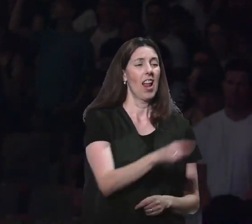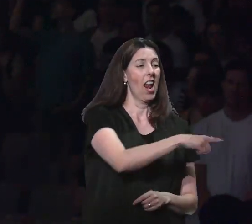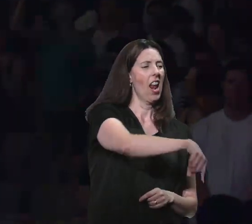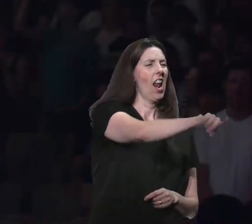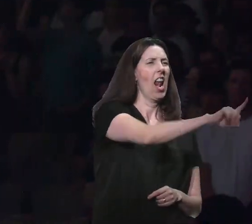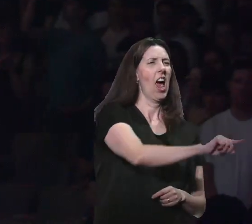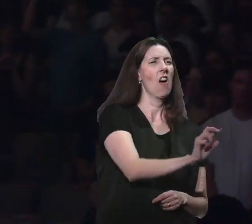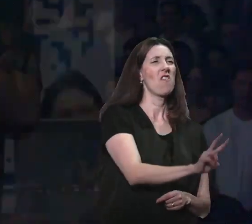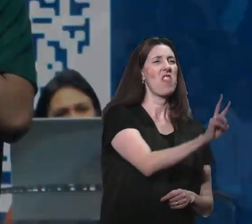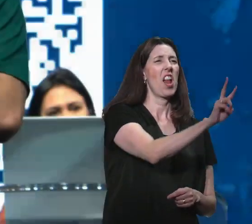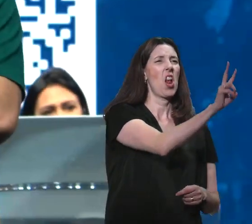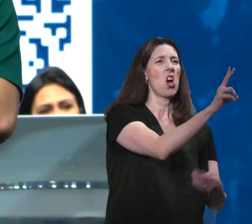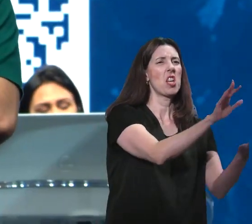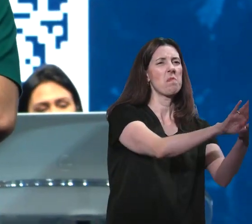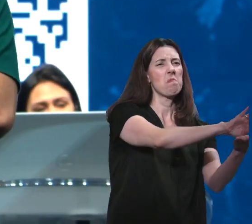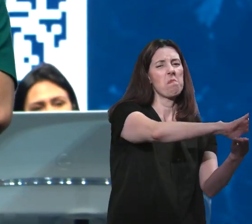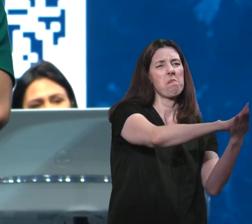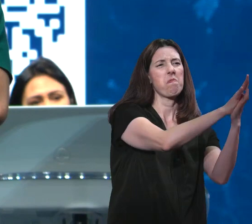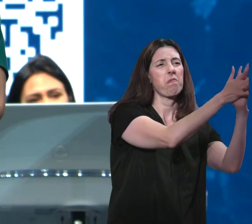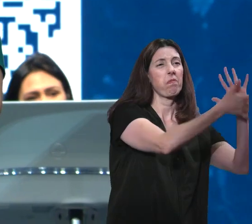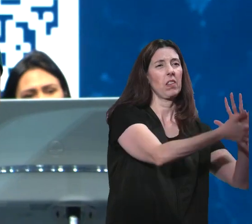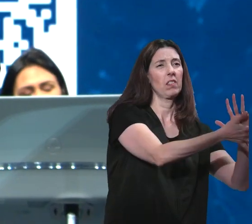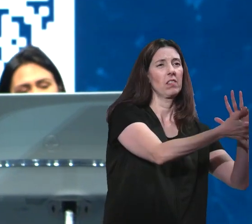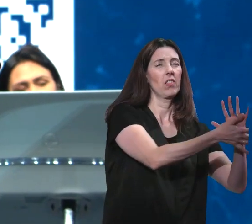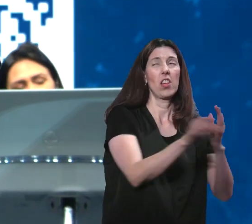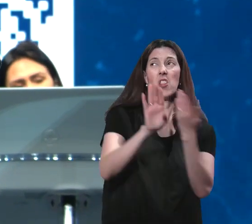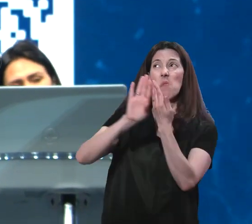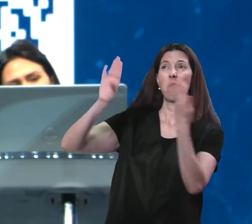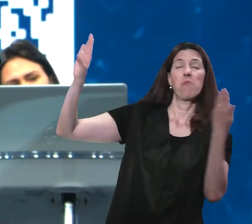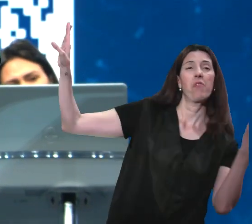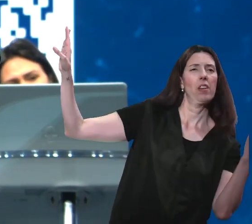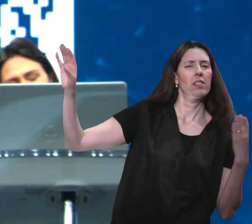quebrados, e isso nos afasta de Deus.